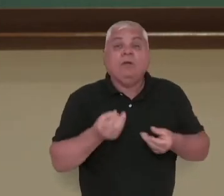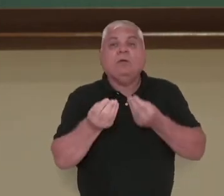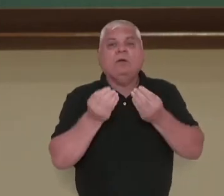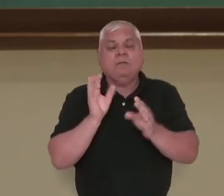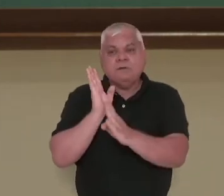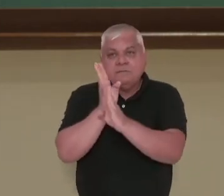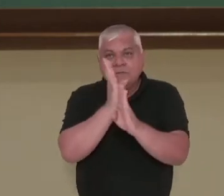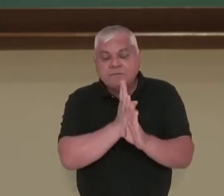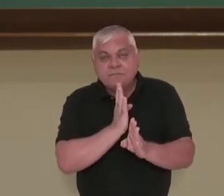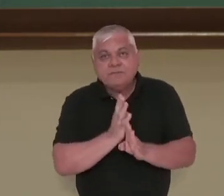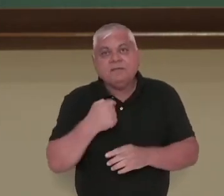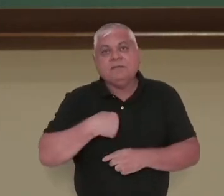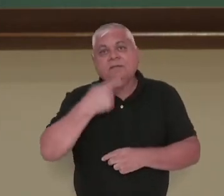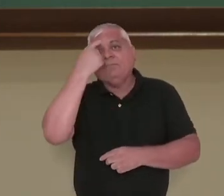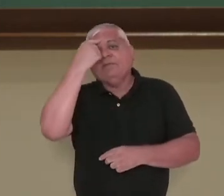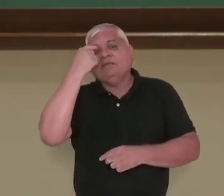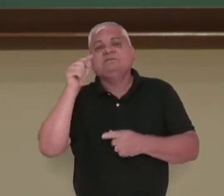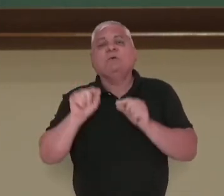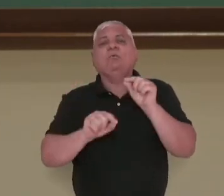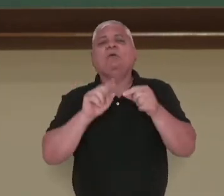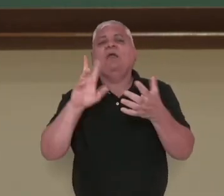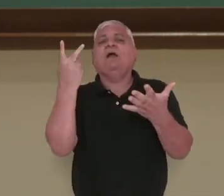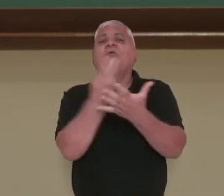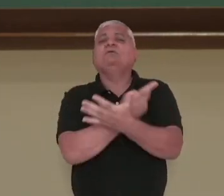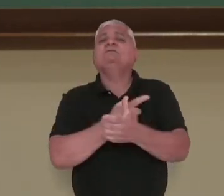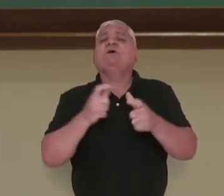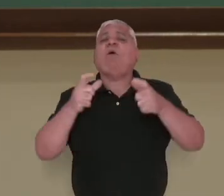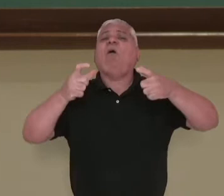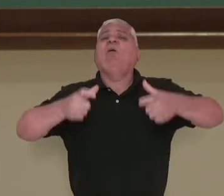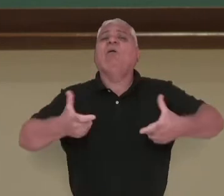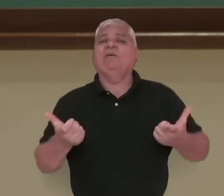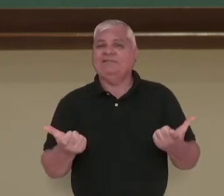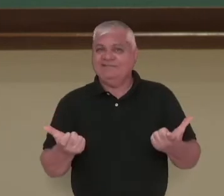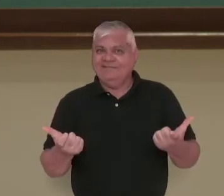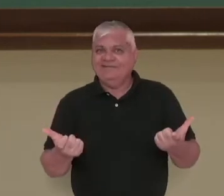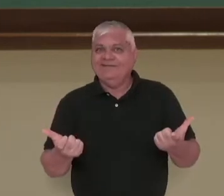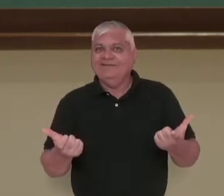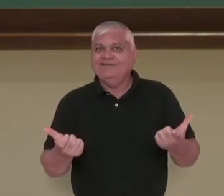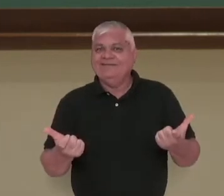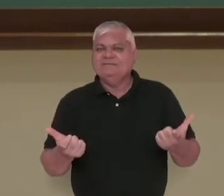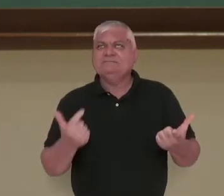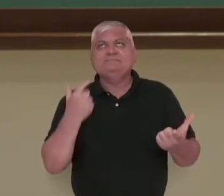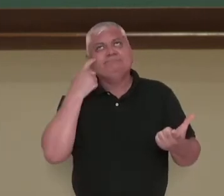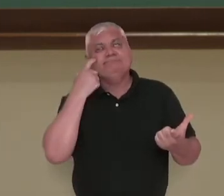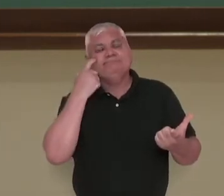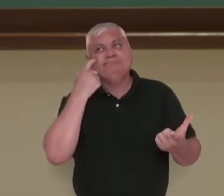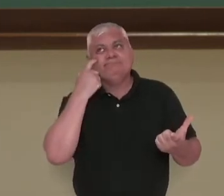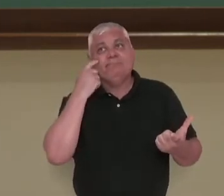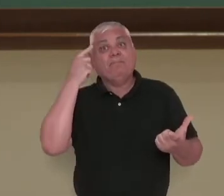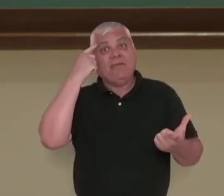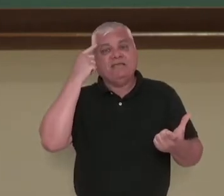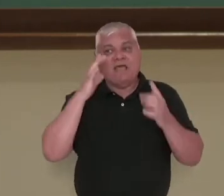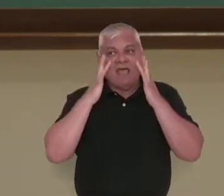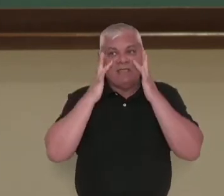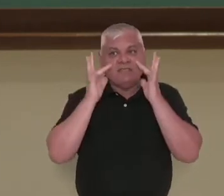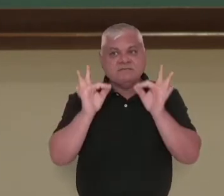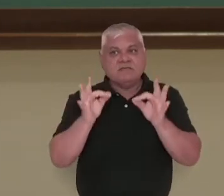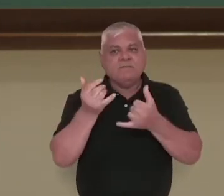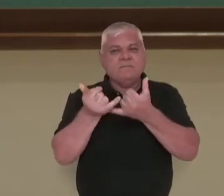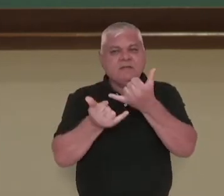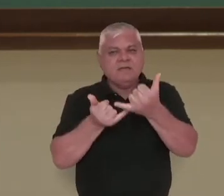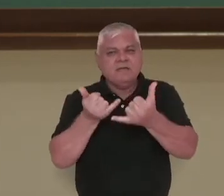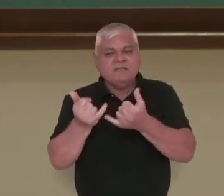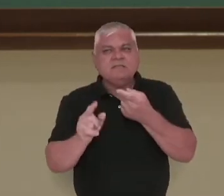posso pensar onde os fatos aconteceram, né? A partir do momento que a gente presta atenção nas